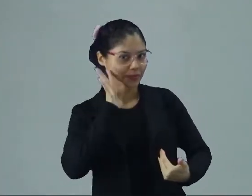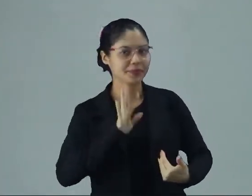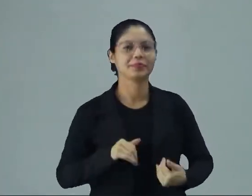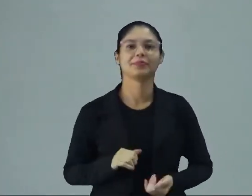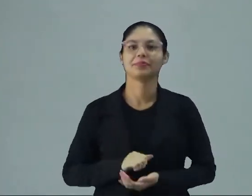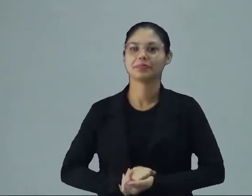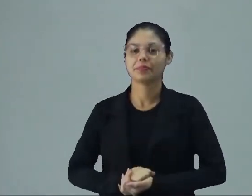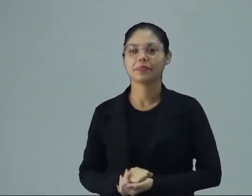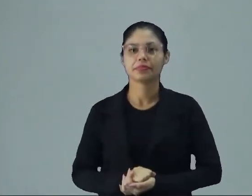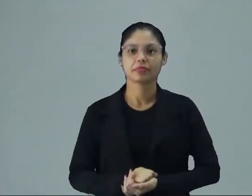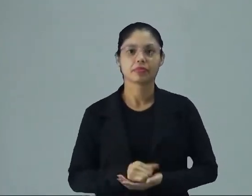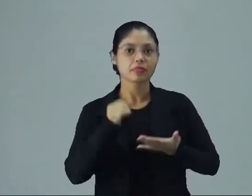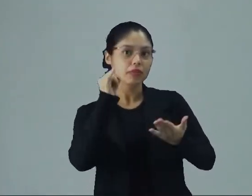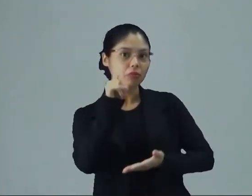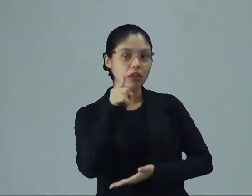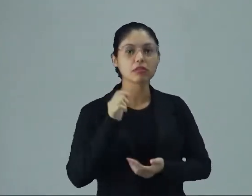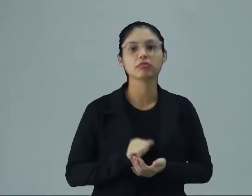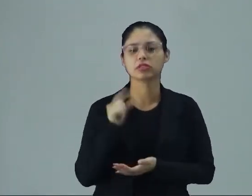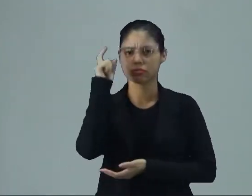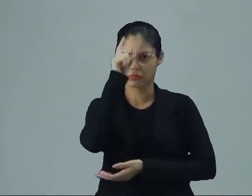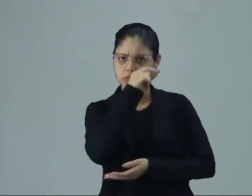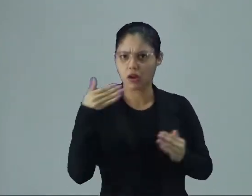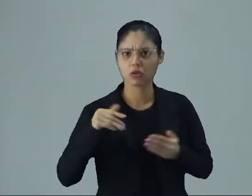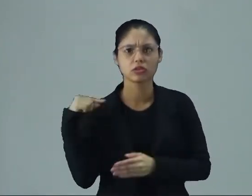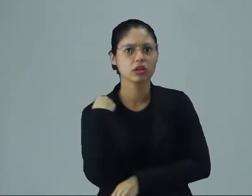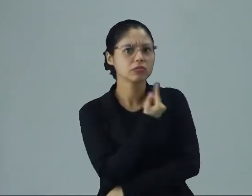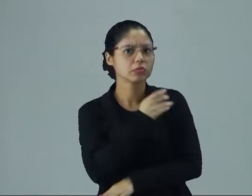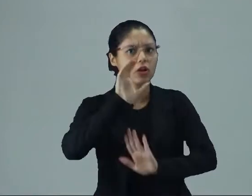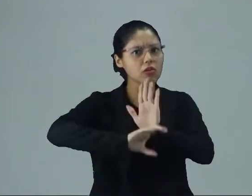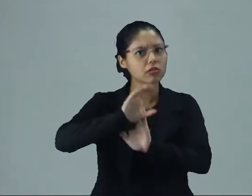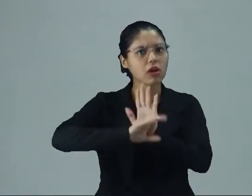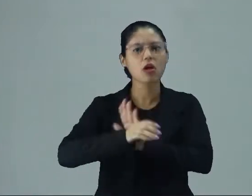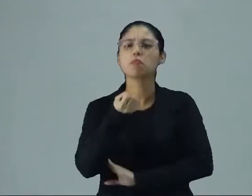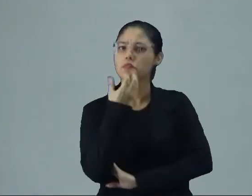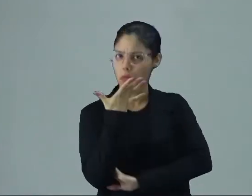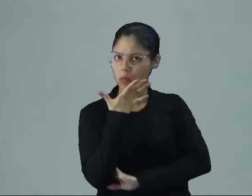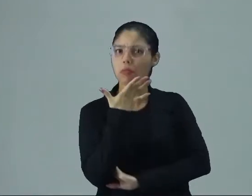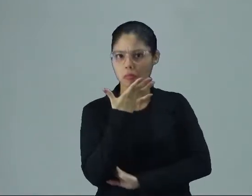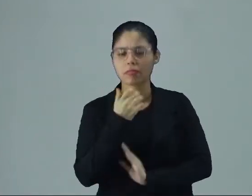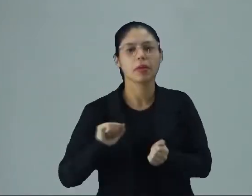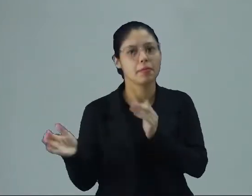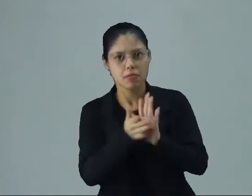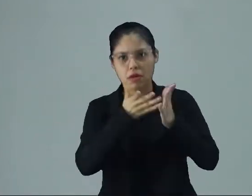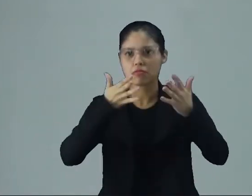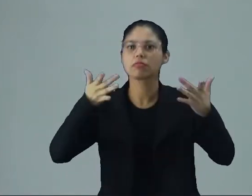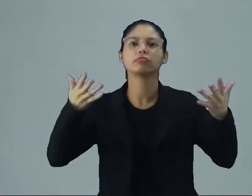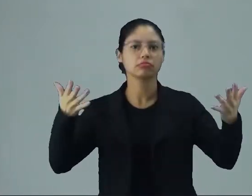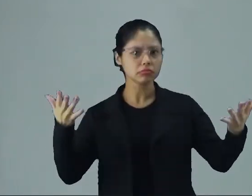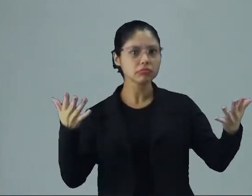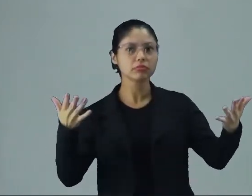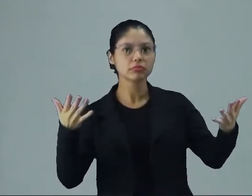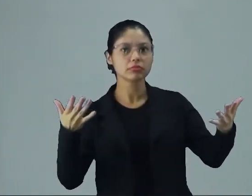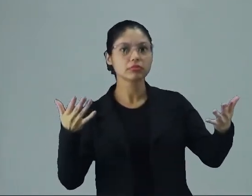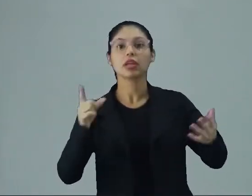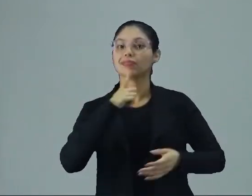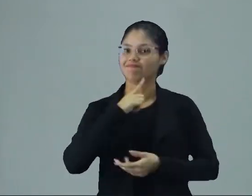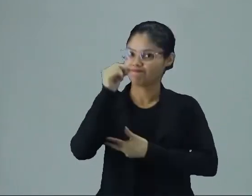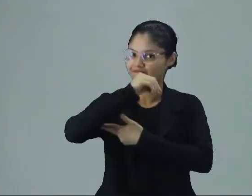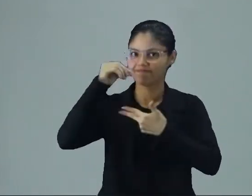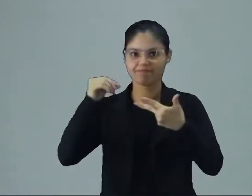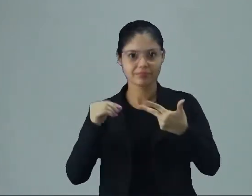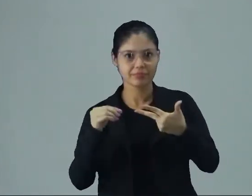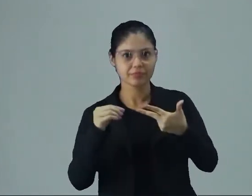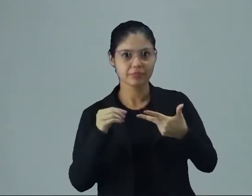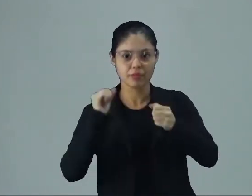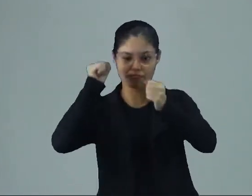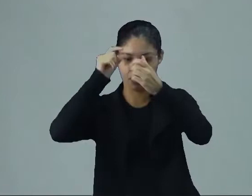que bacana. Se você tinha dificuldade, hoje a gente vai ver um conteúdo muito bom, maravilhoso, tá? Que cai muito no Enem. Não